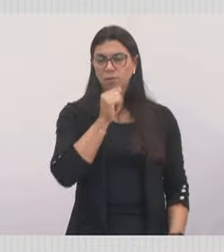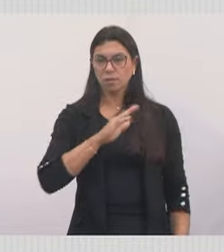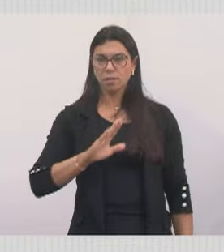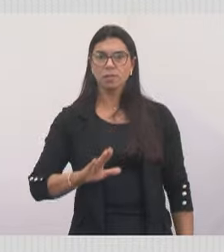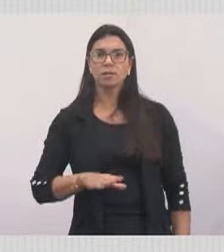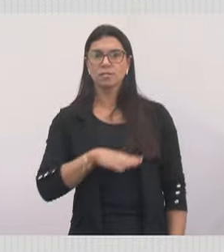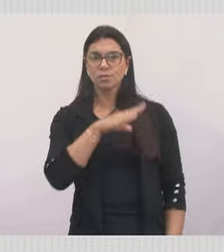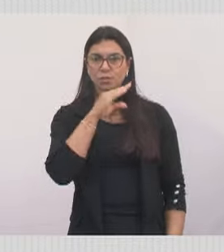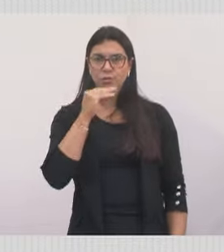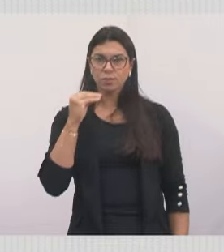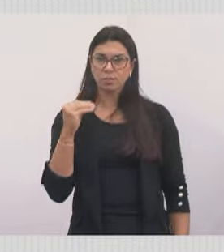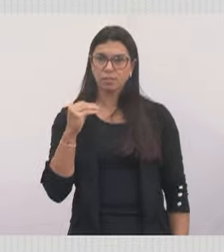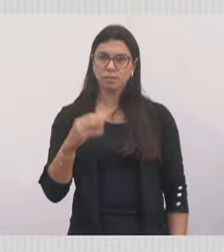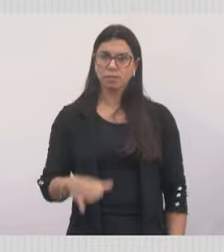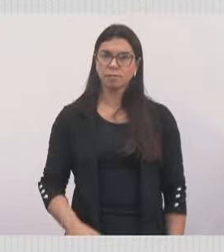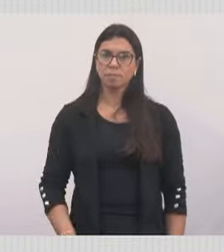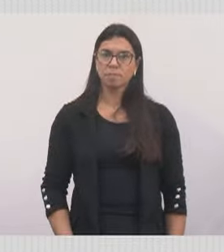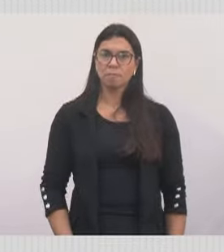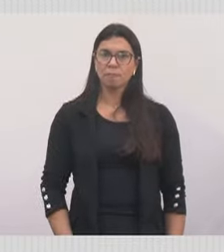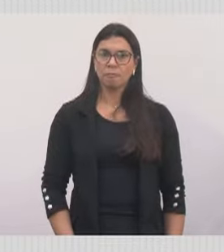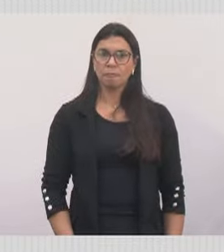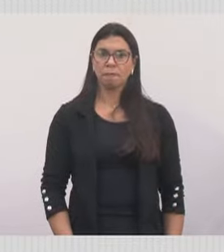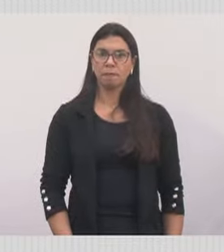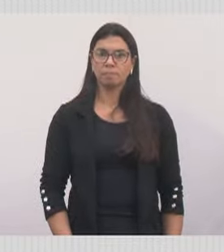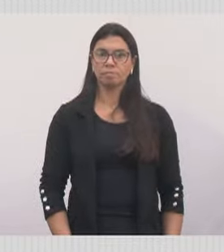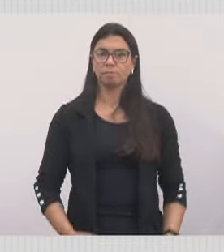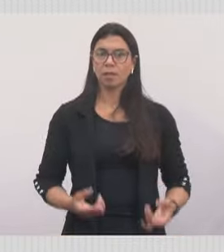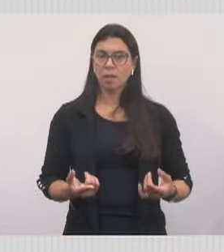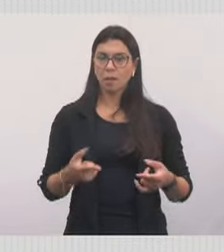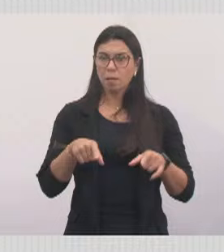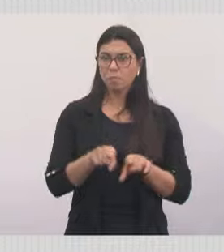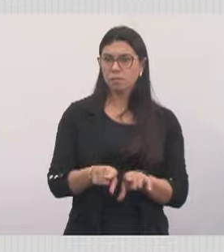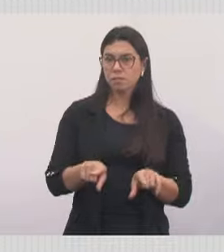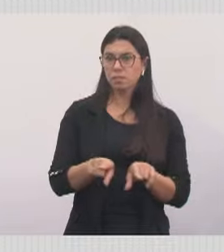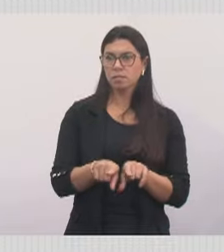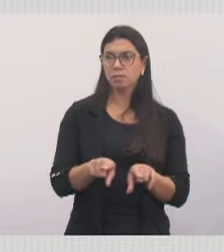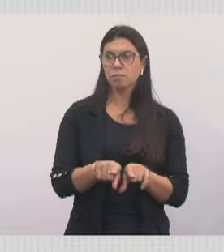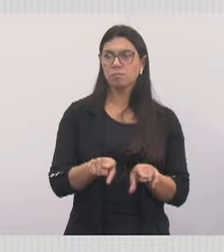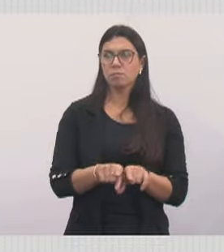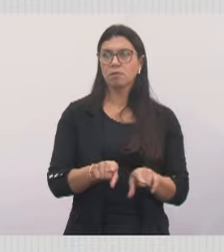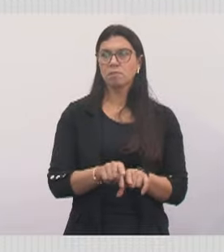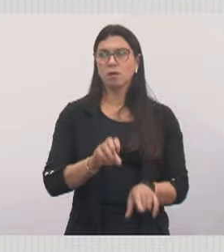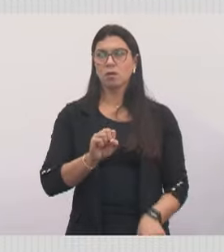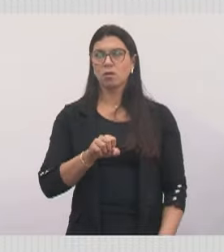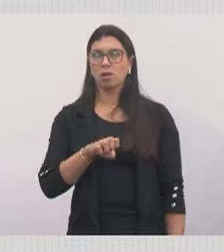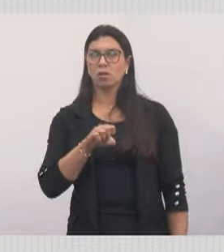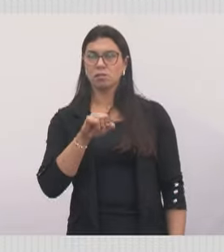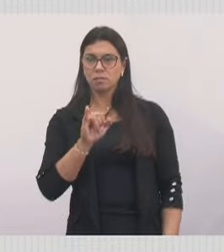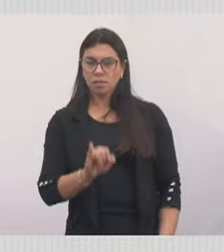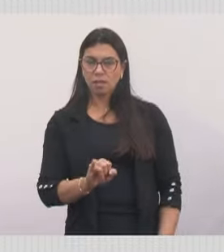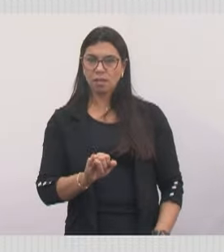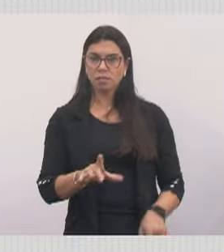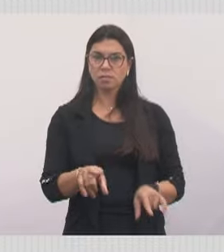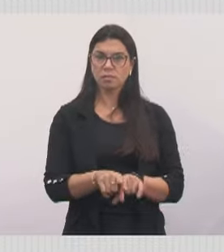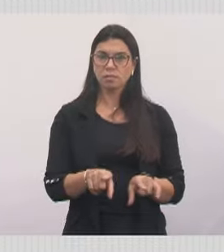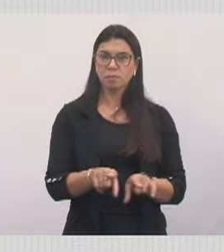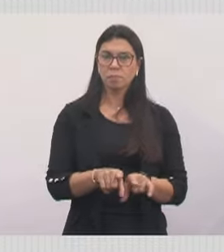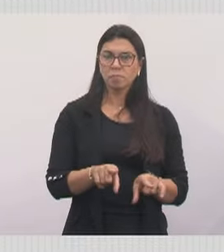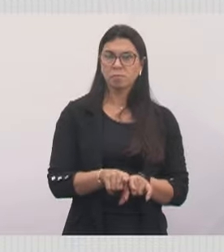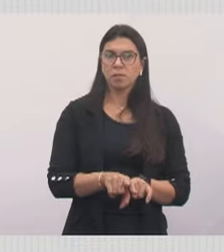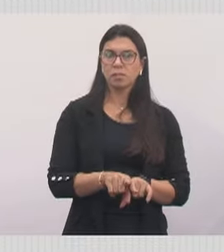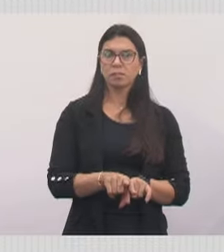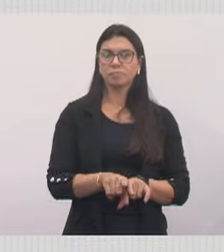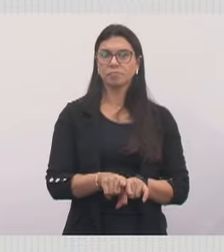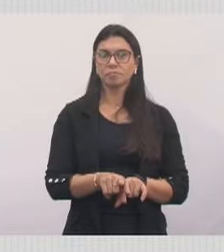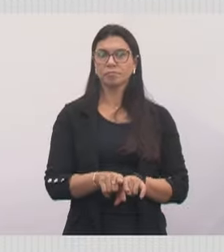ambientais. Próximo. Também, na época da pandemia, teve uma parceria, né, com o Serviço Social da